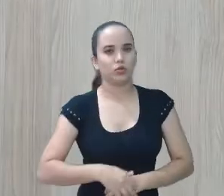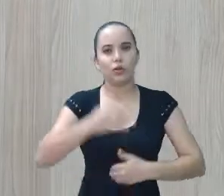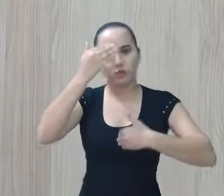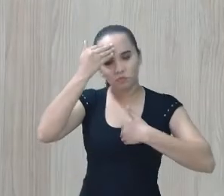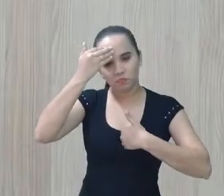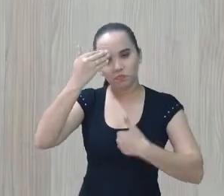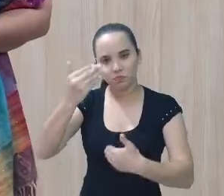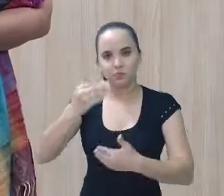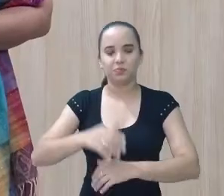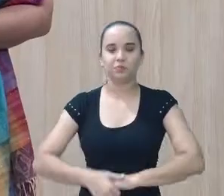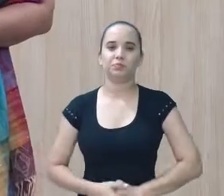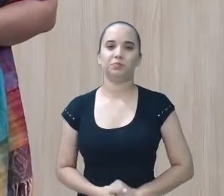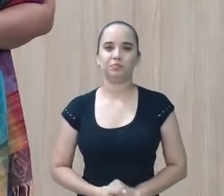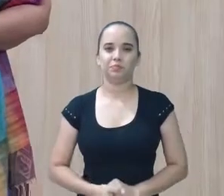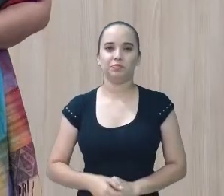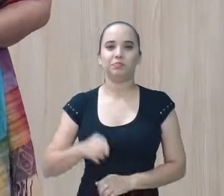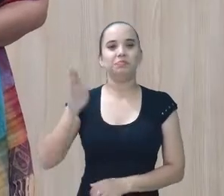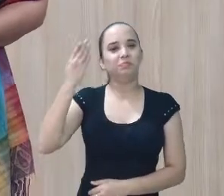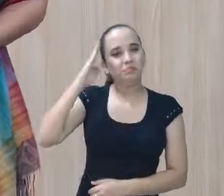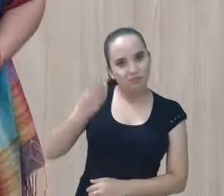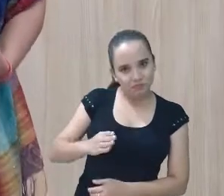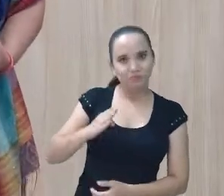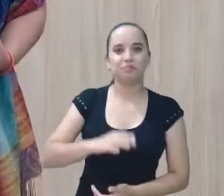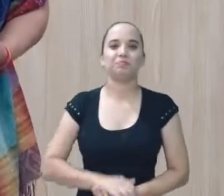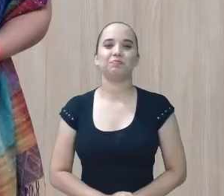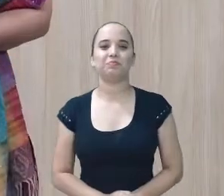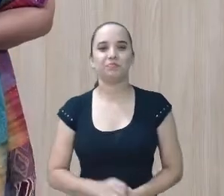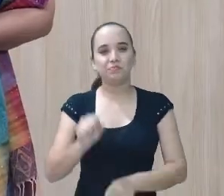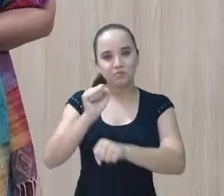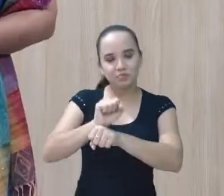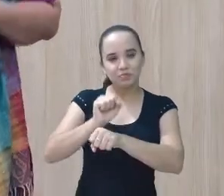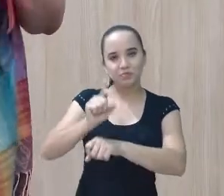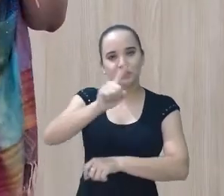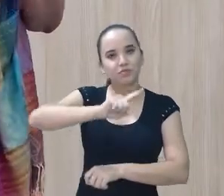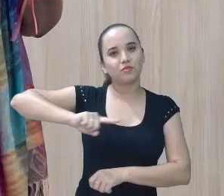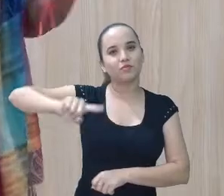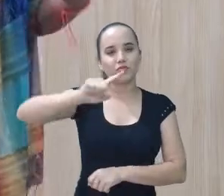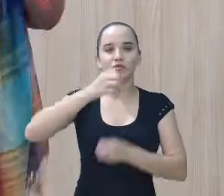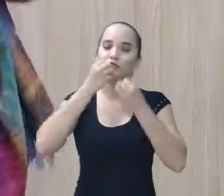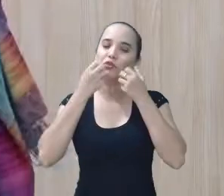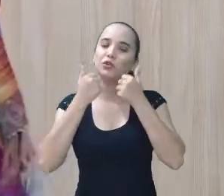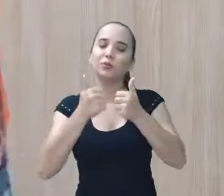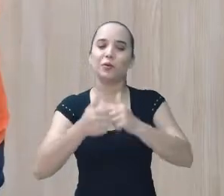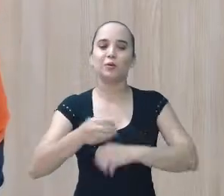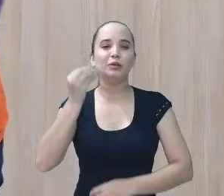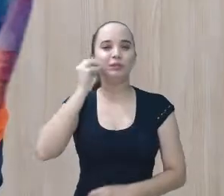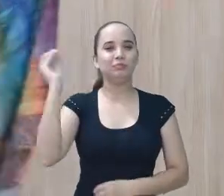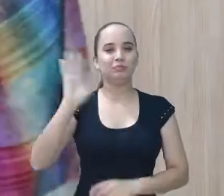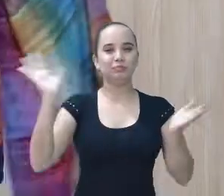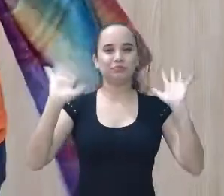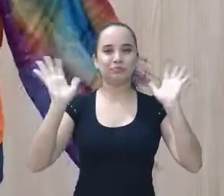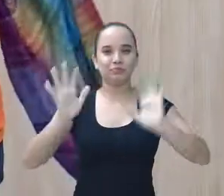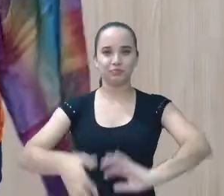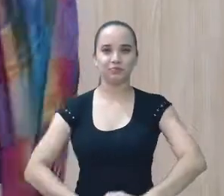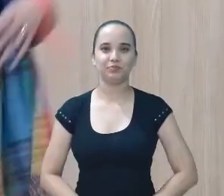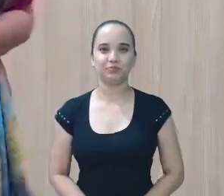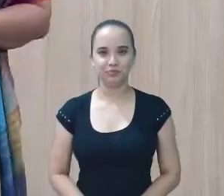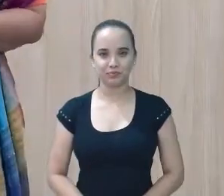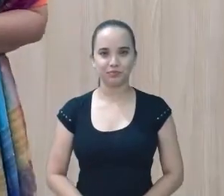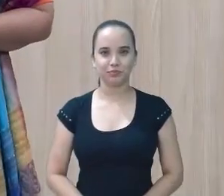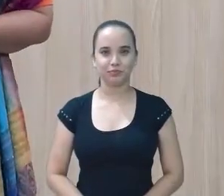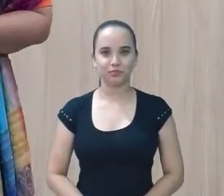Vilma. Obrigada, Bri. E espero que vocês fiquem bem. Um beijo enorme. Tchau.